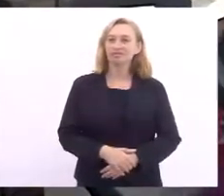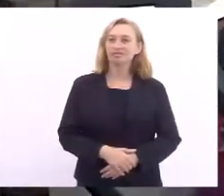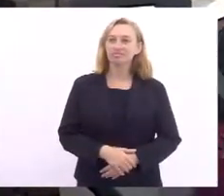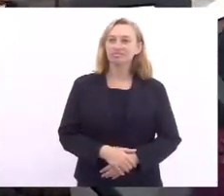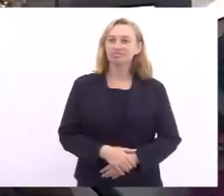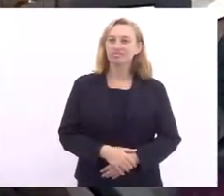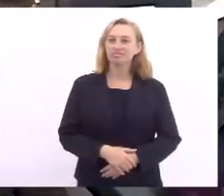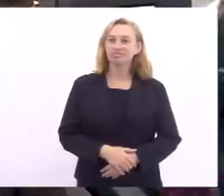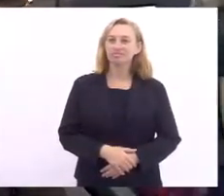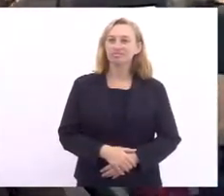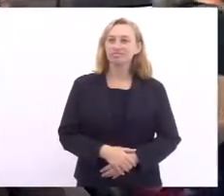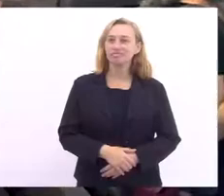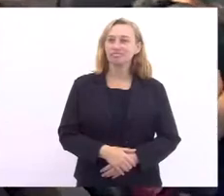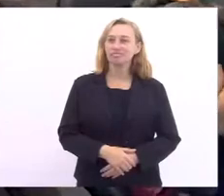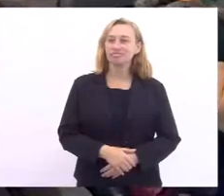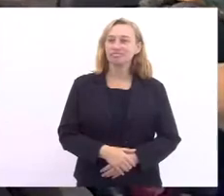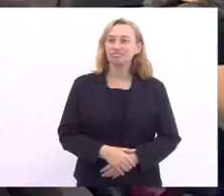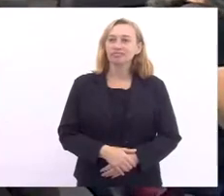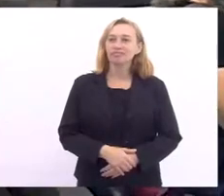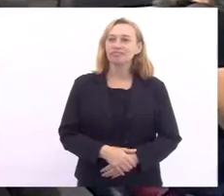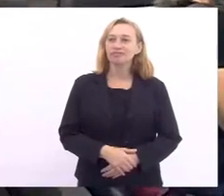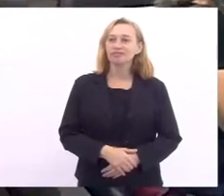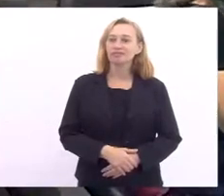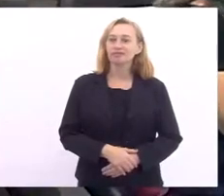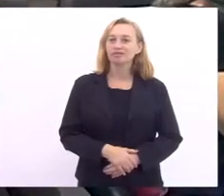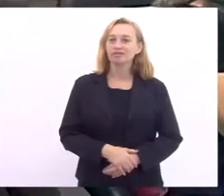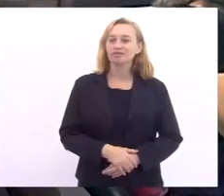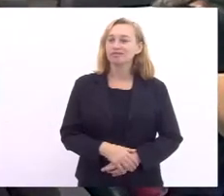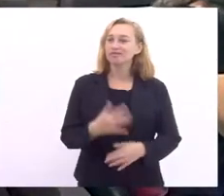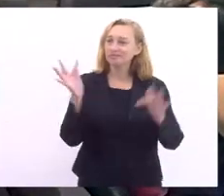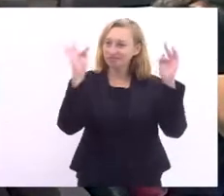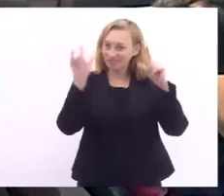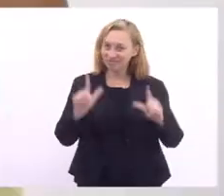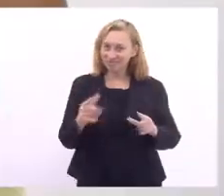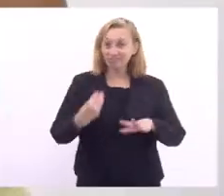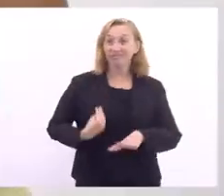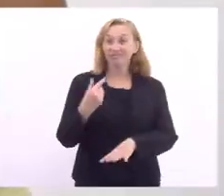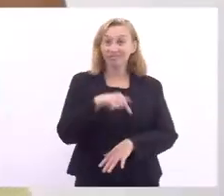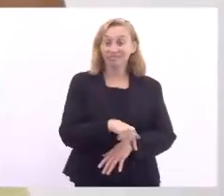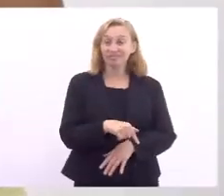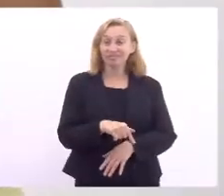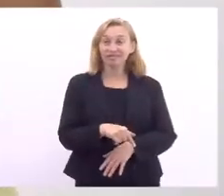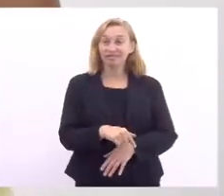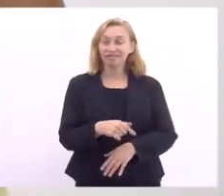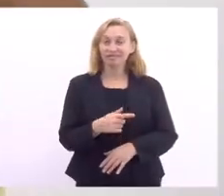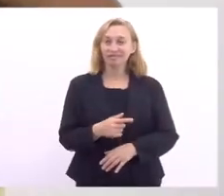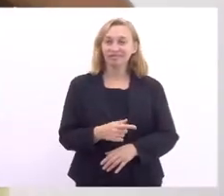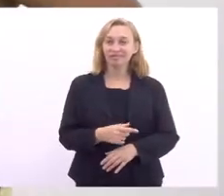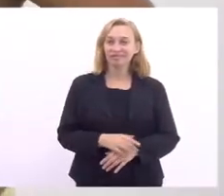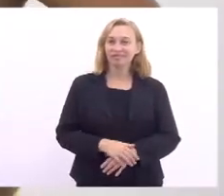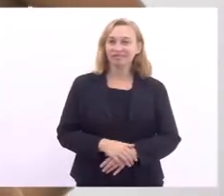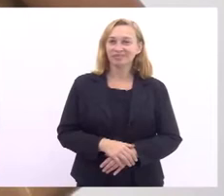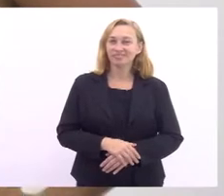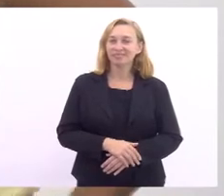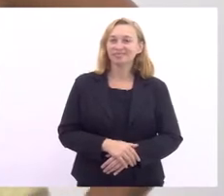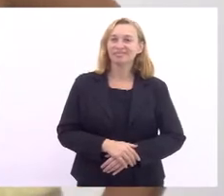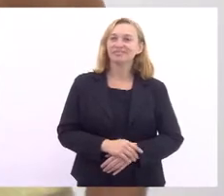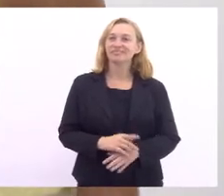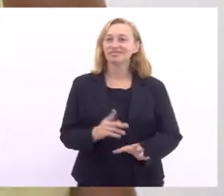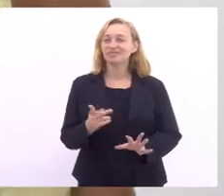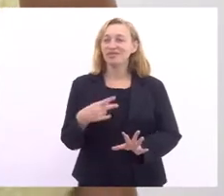pâncreas gente não muito feliz tá aqui não vou fazer é uma síntese da região metropolitana